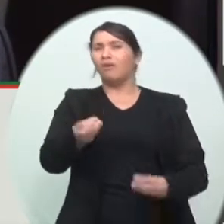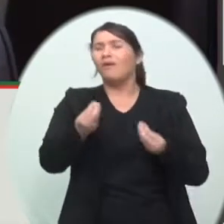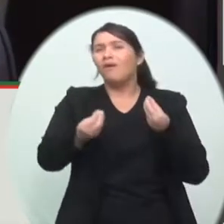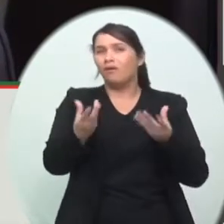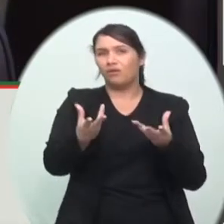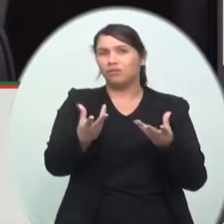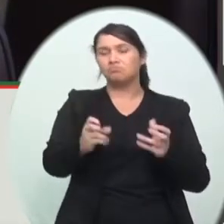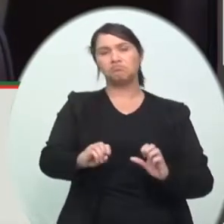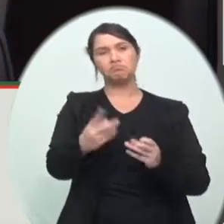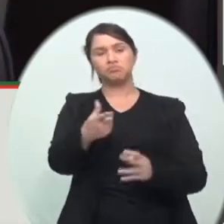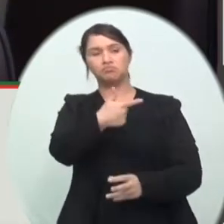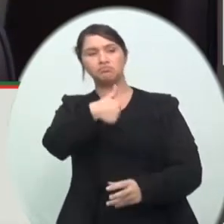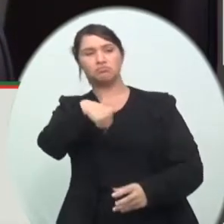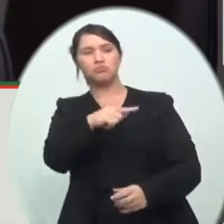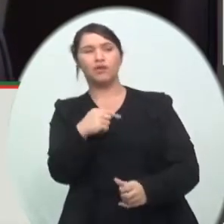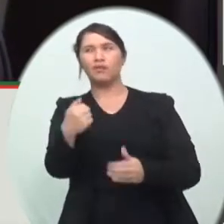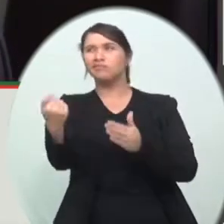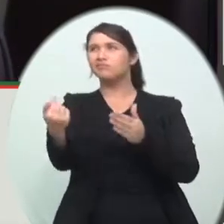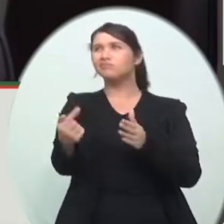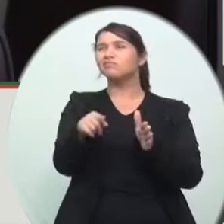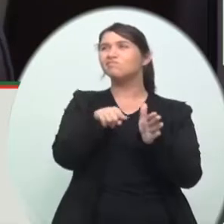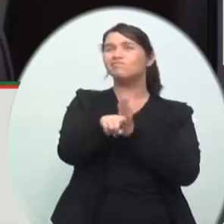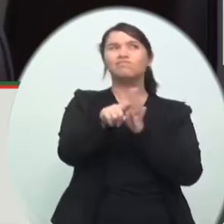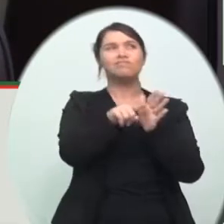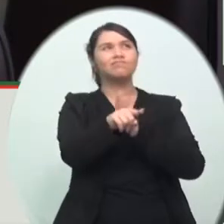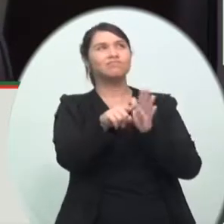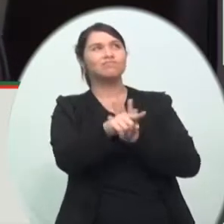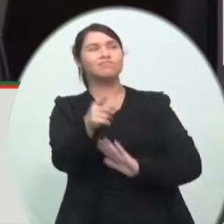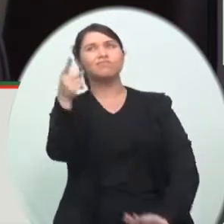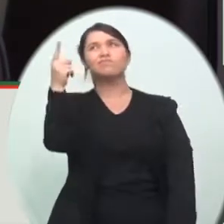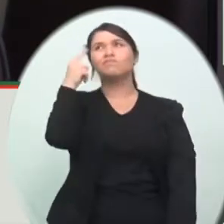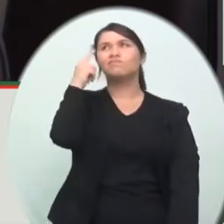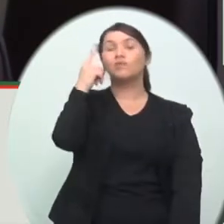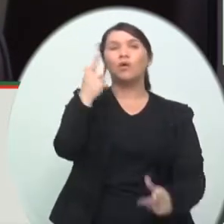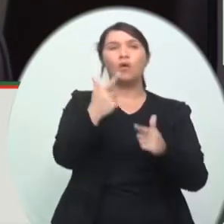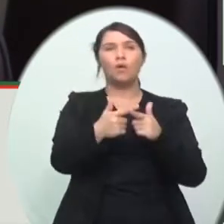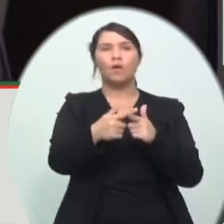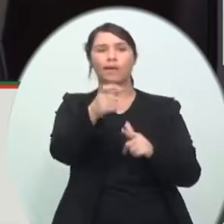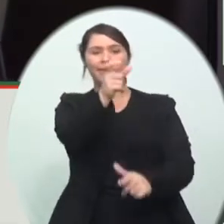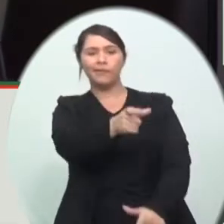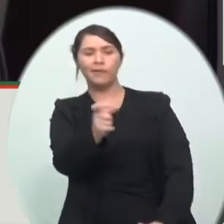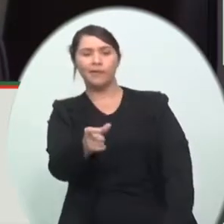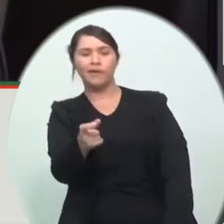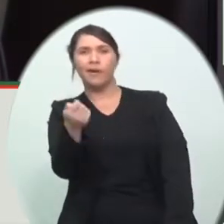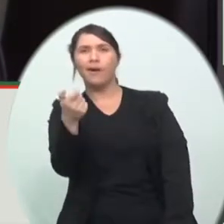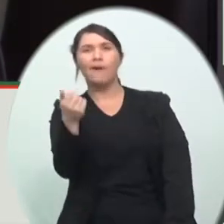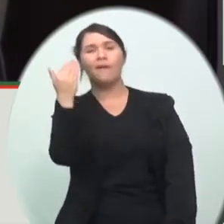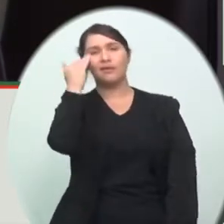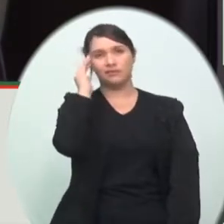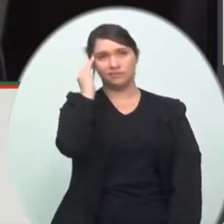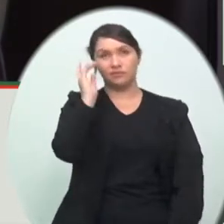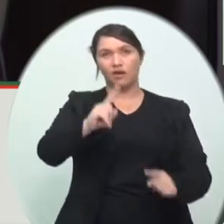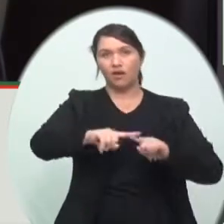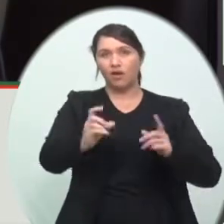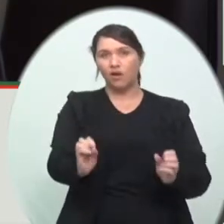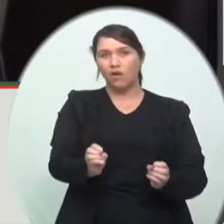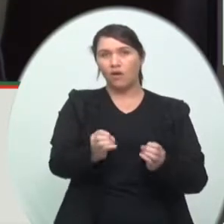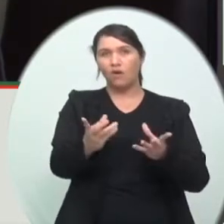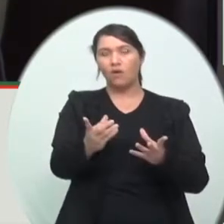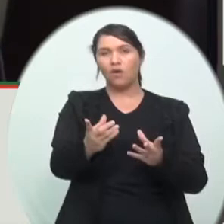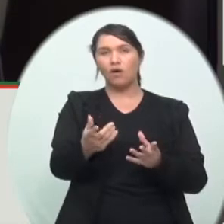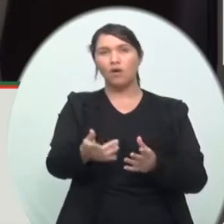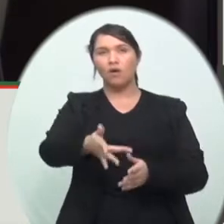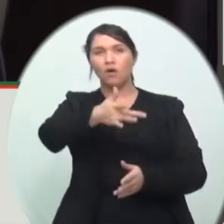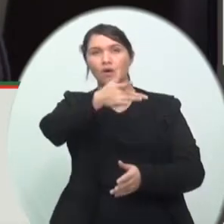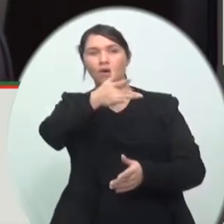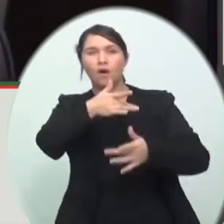nossa sociedade, que poucos entendem, mas que quando surge, a gente, uau, como é que não fui eu, como é que não estava